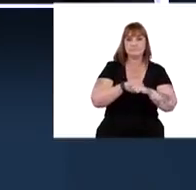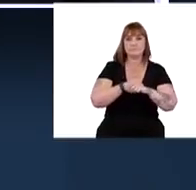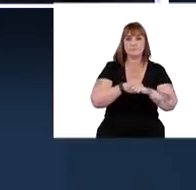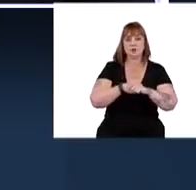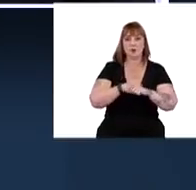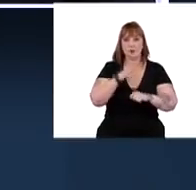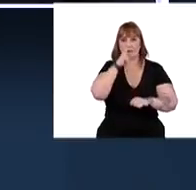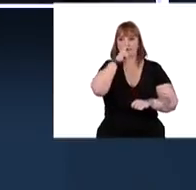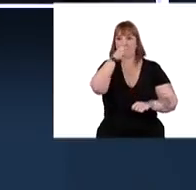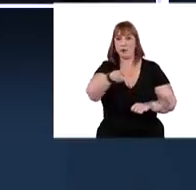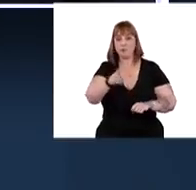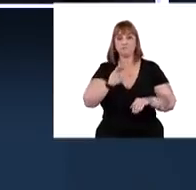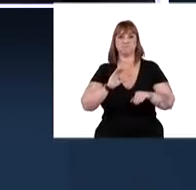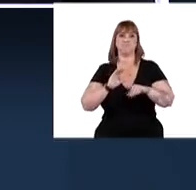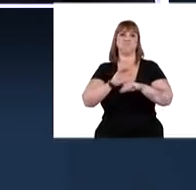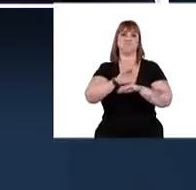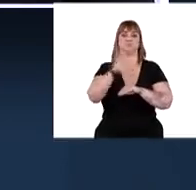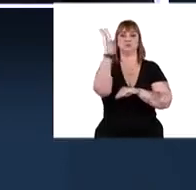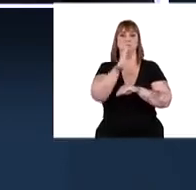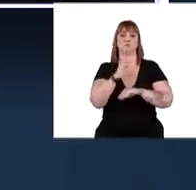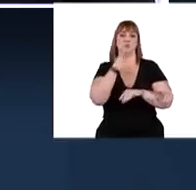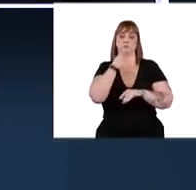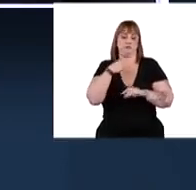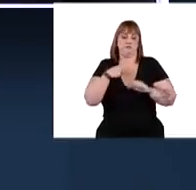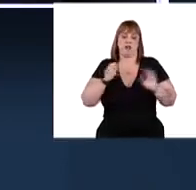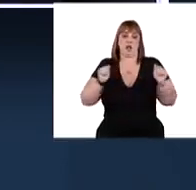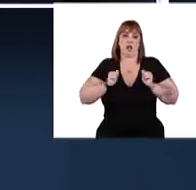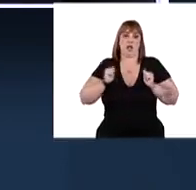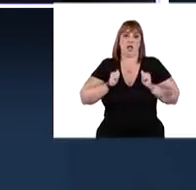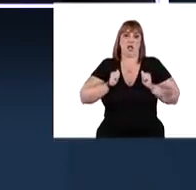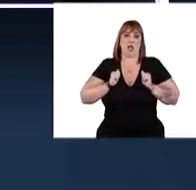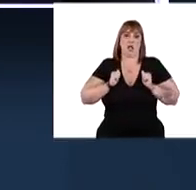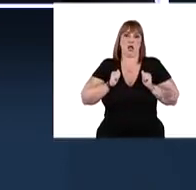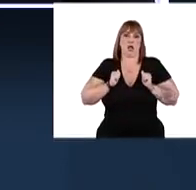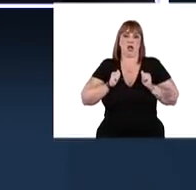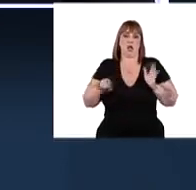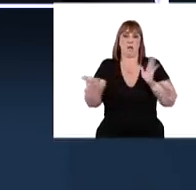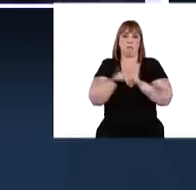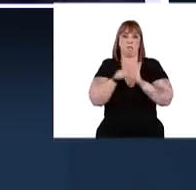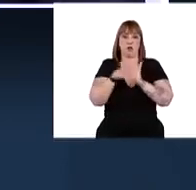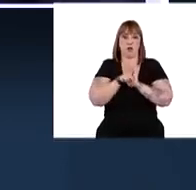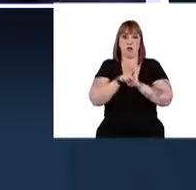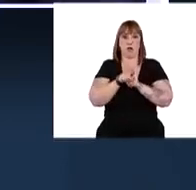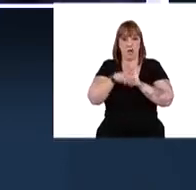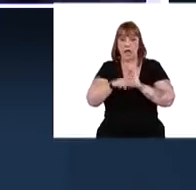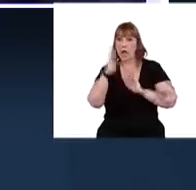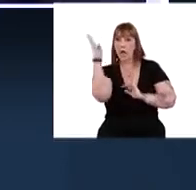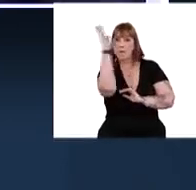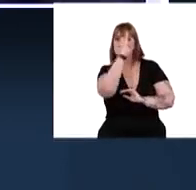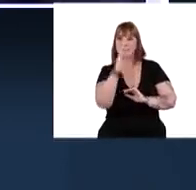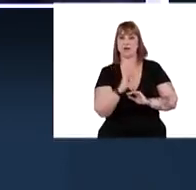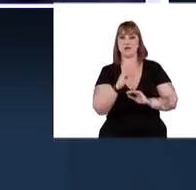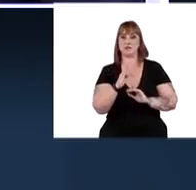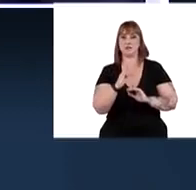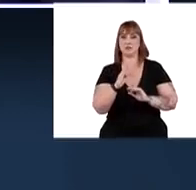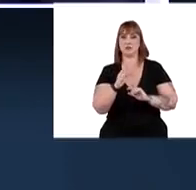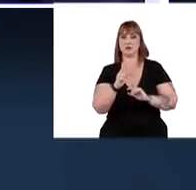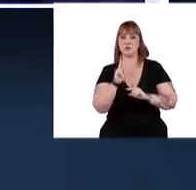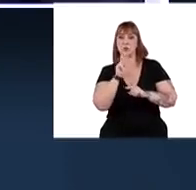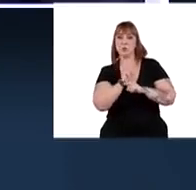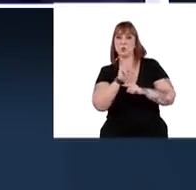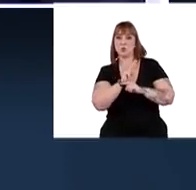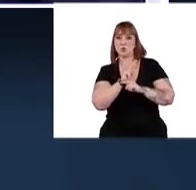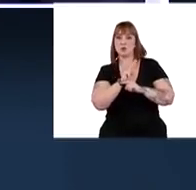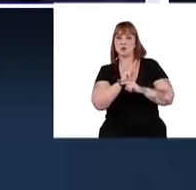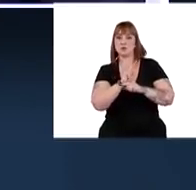subsidiado pelo Brasil, então ele não pode dizer que é o agronegócio que carrega o Brasil nas costas. é o Brasil que está carregando o agronegócio nas